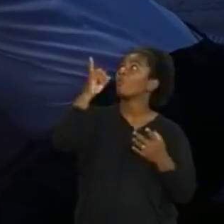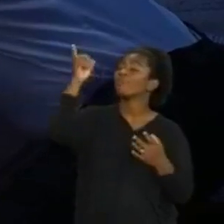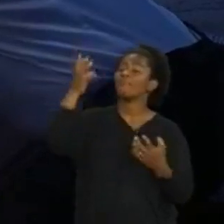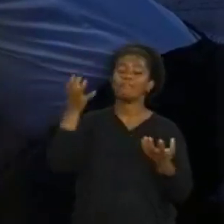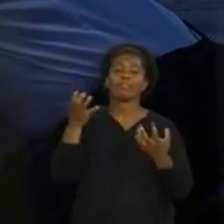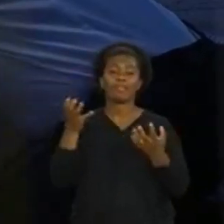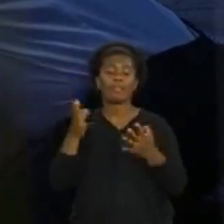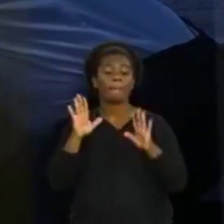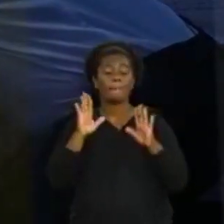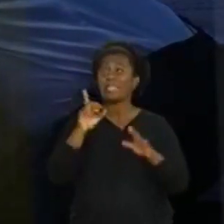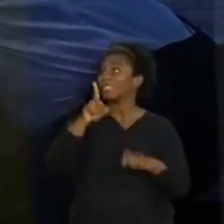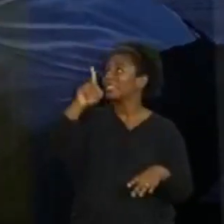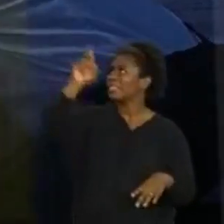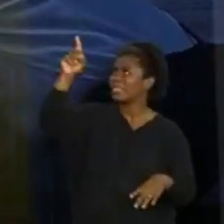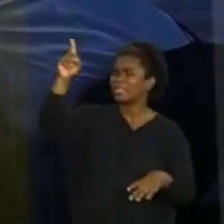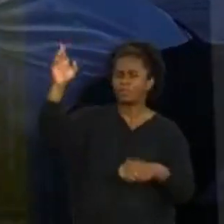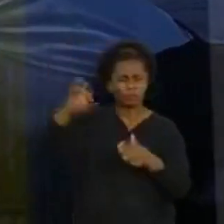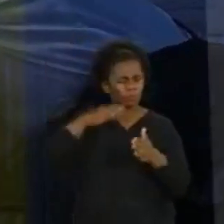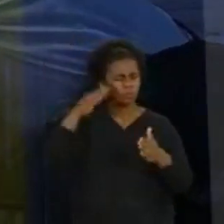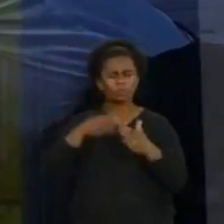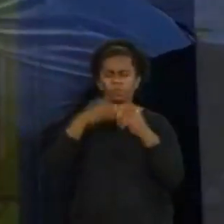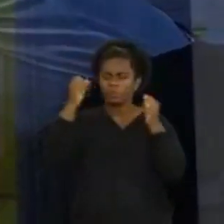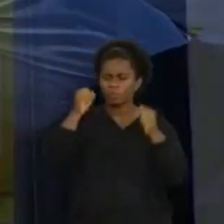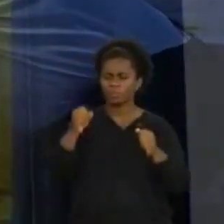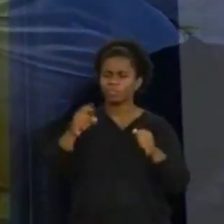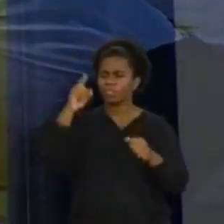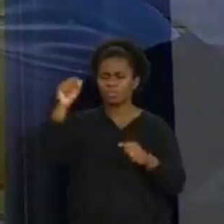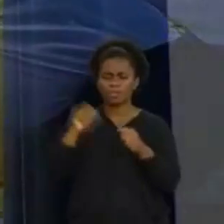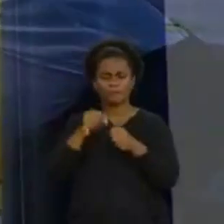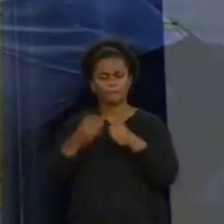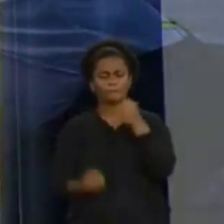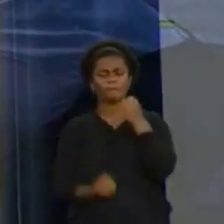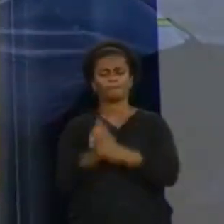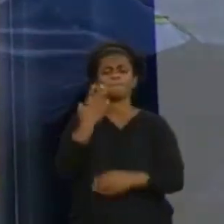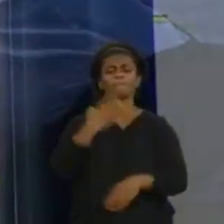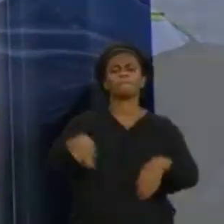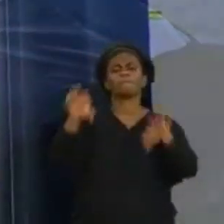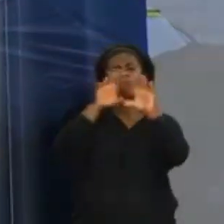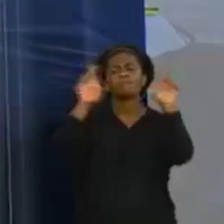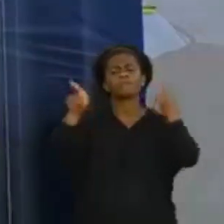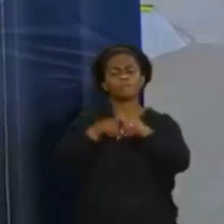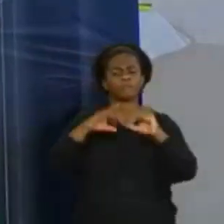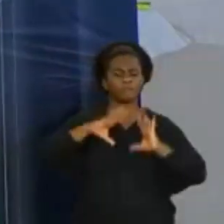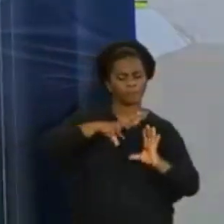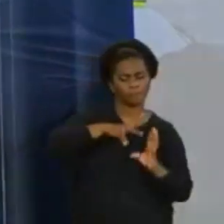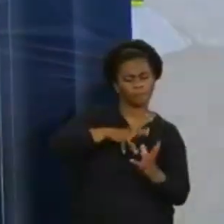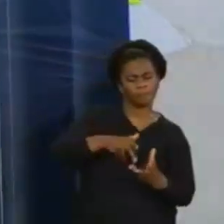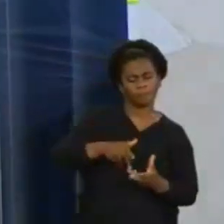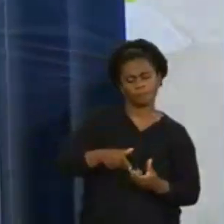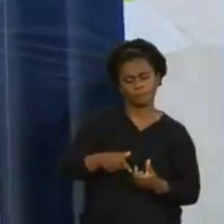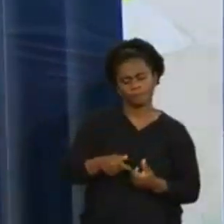Ele, o Todo-Poderoso, Criador dos céus e da terra,